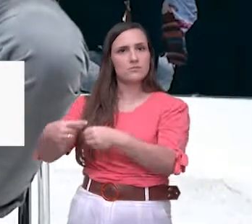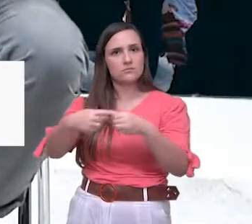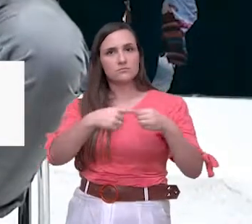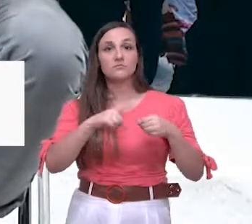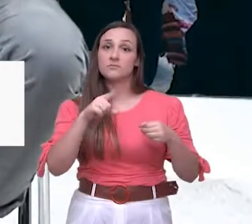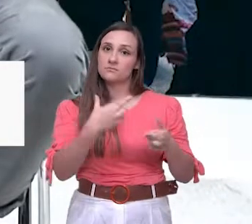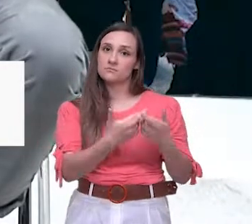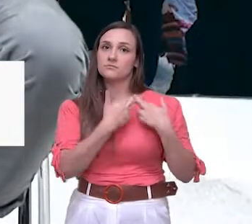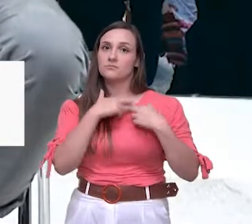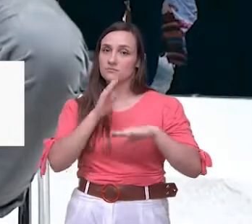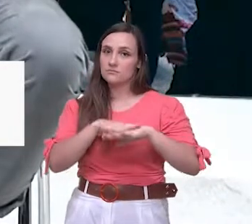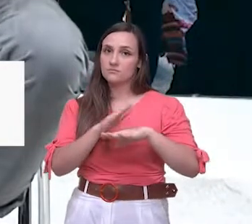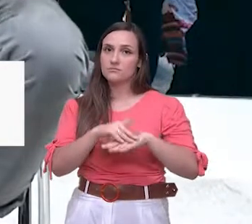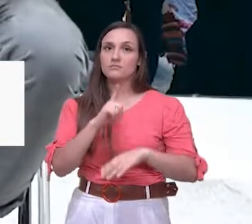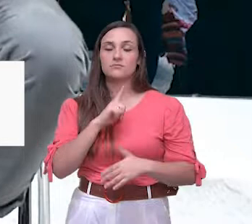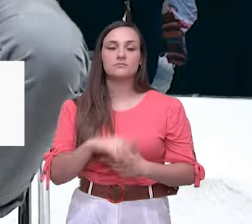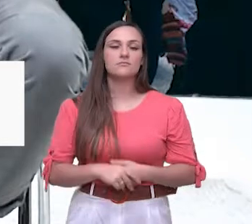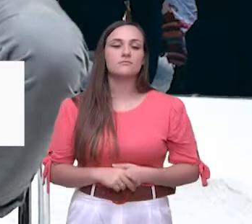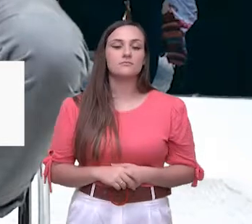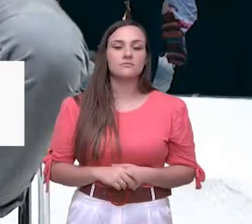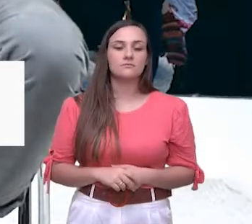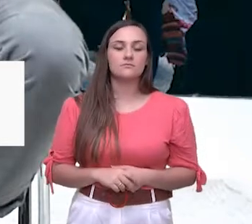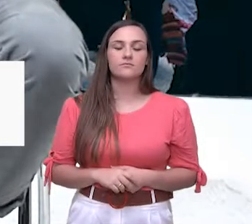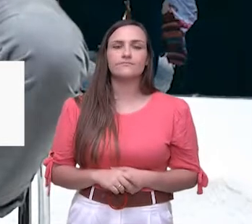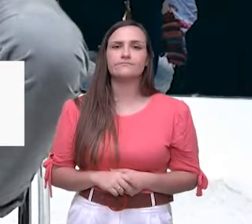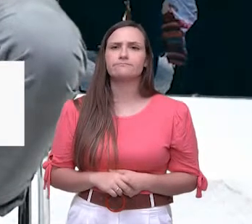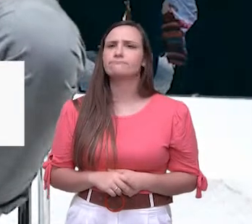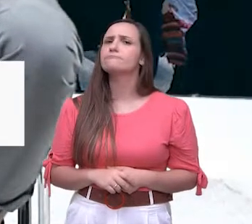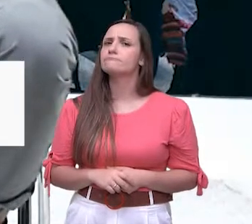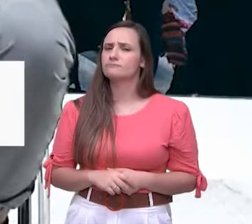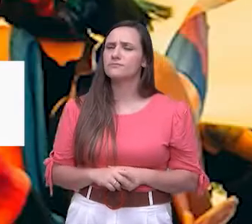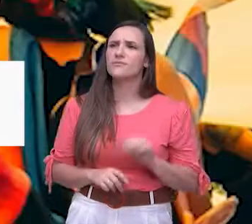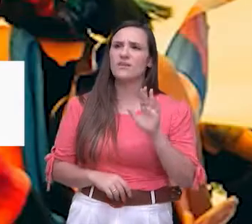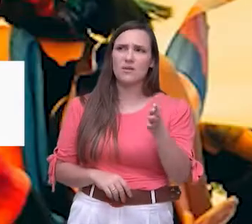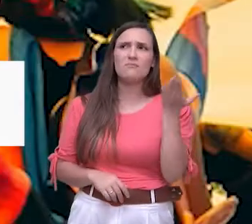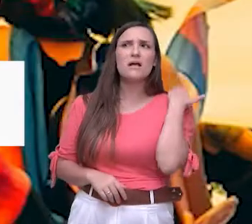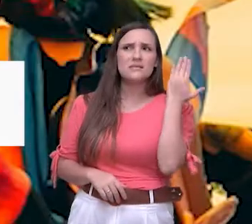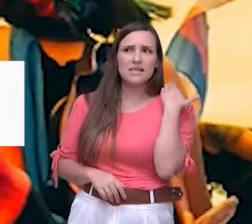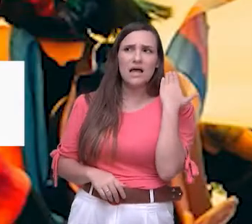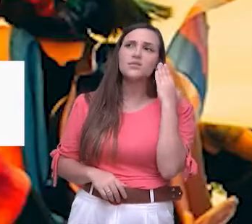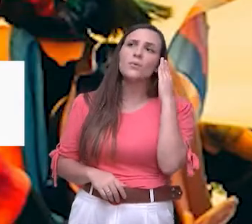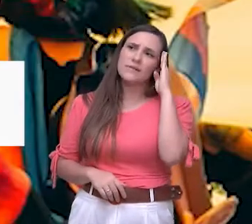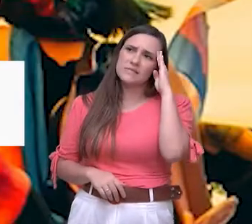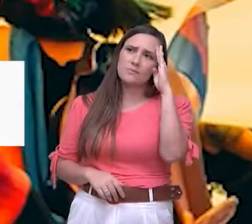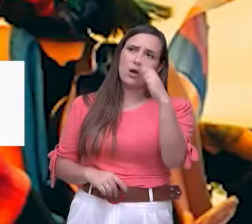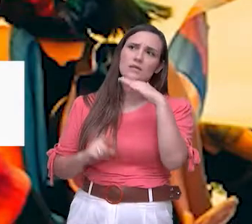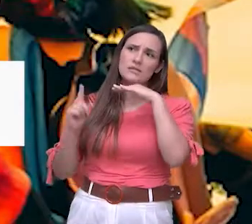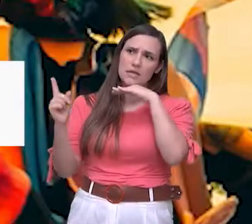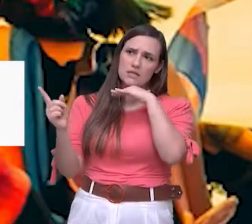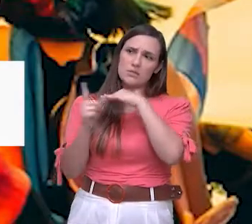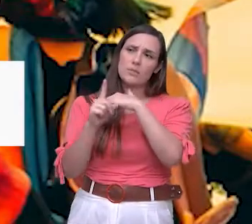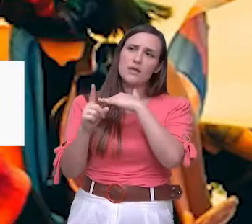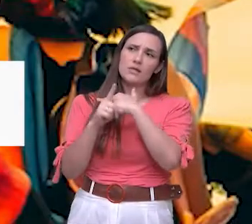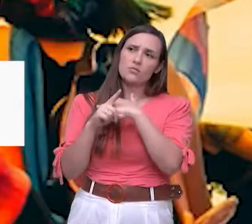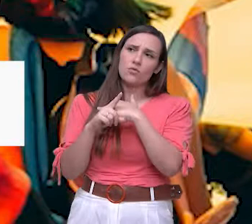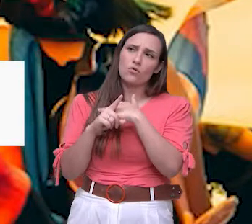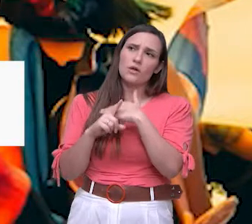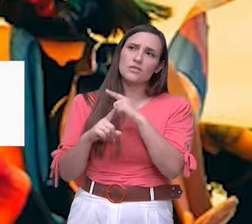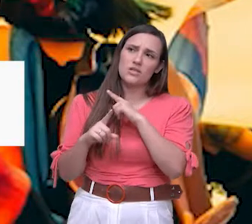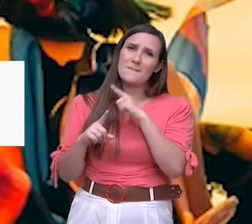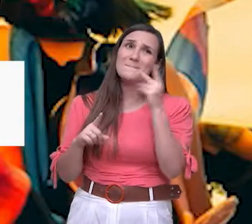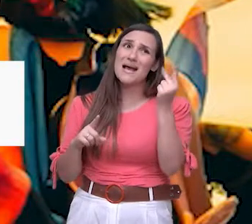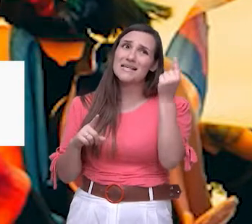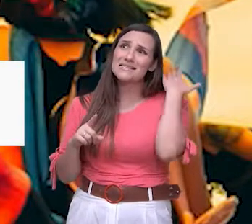aos 79 municípios como é diz só devido obrigação Jonathan antigamente o principal serviço